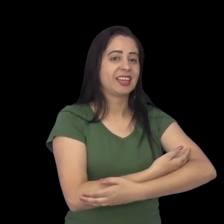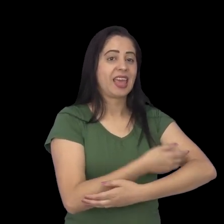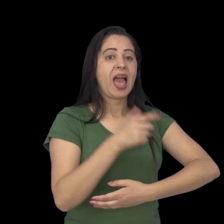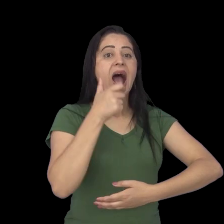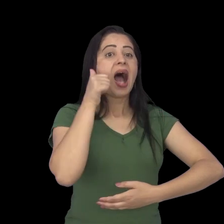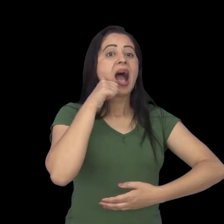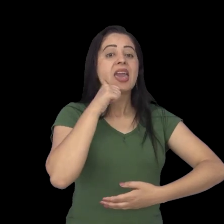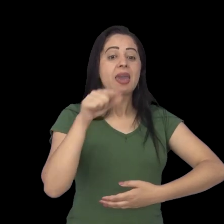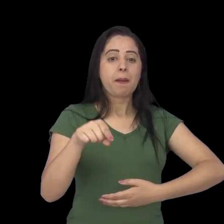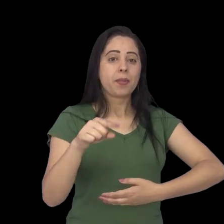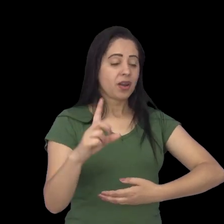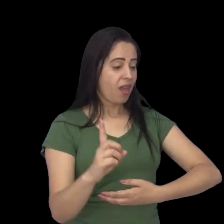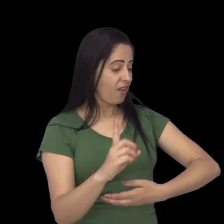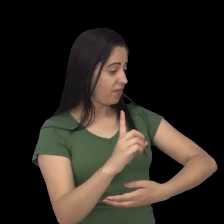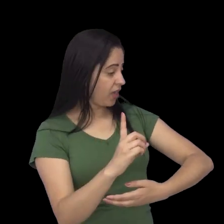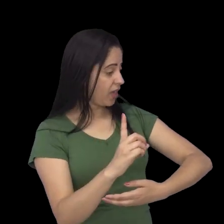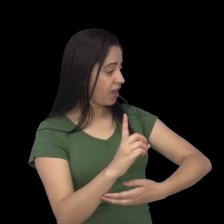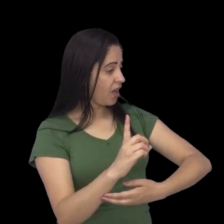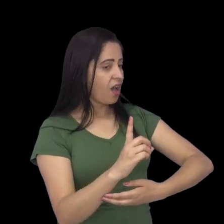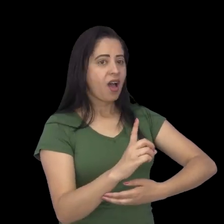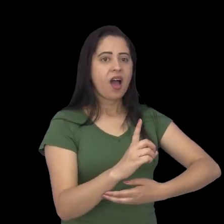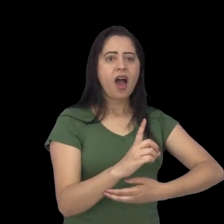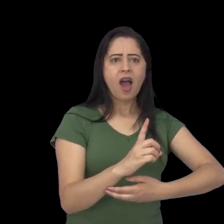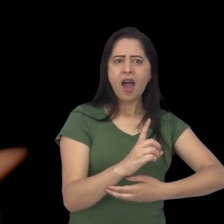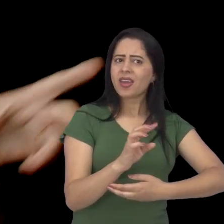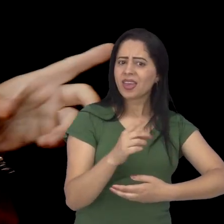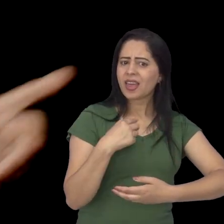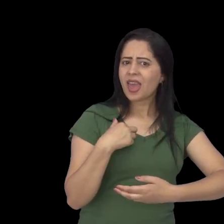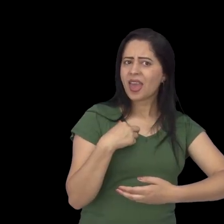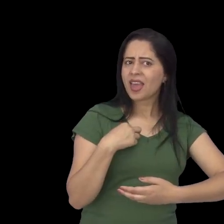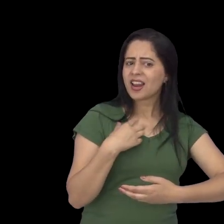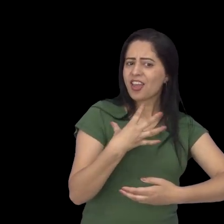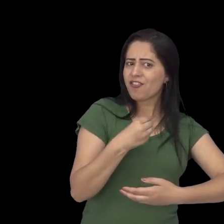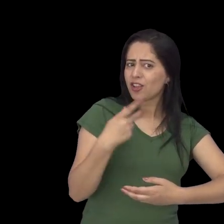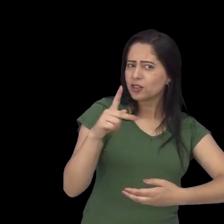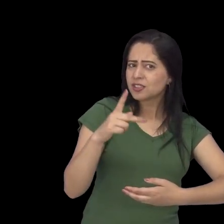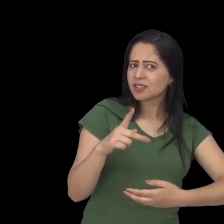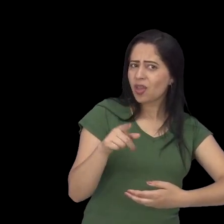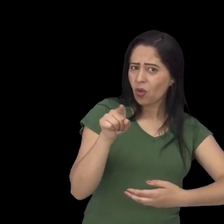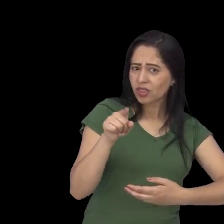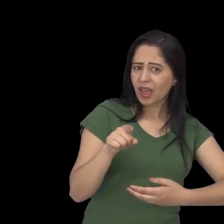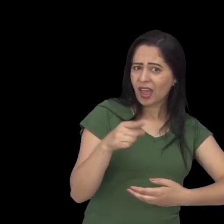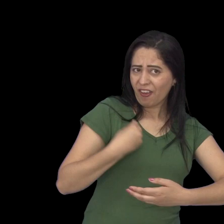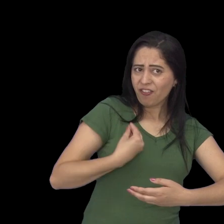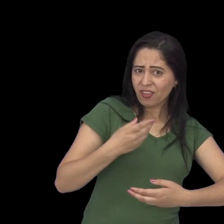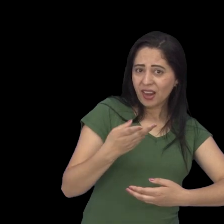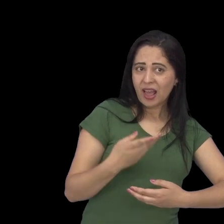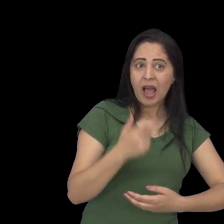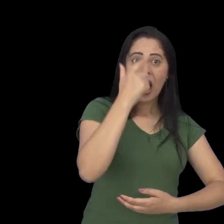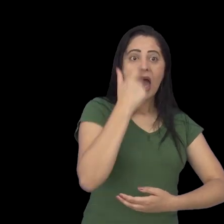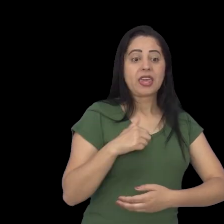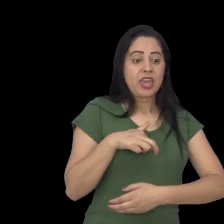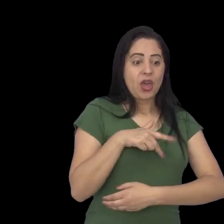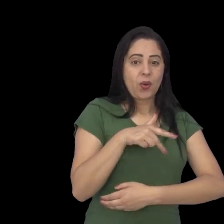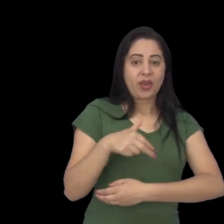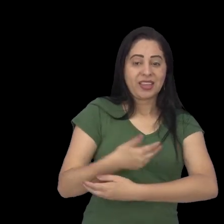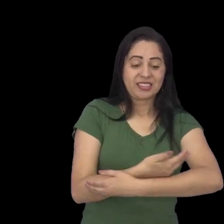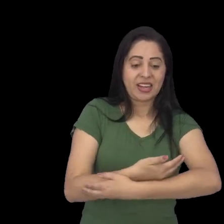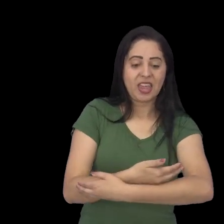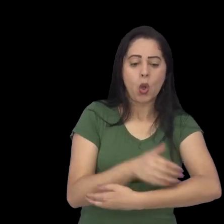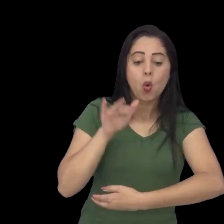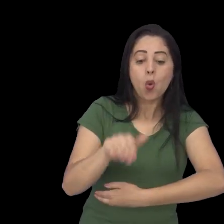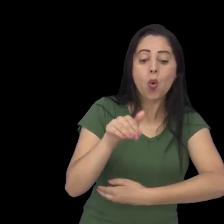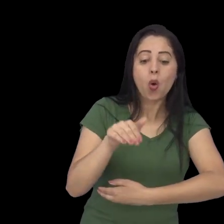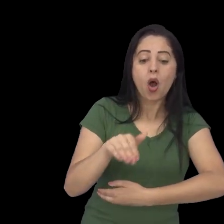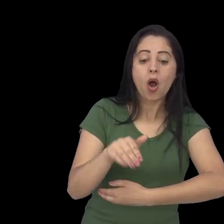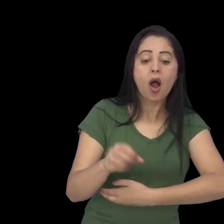Nilzete me atendeu, eu falei assim, o Tony tá aí? Ela falou, tá aqui dormindo no sofá. Eu entrei com a menina no colo e falei pra ele, cutuquei, ele